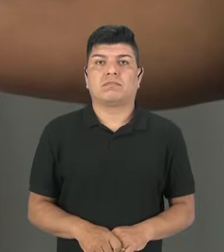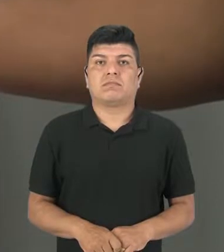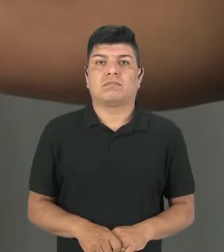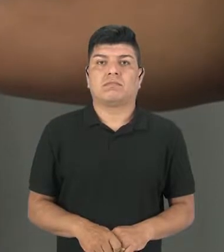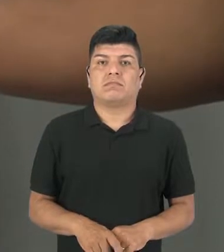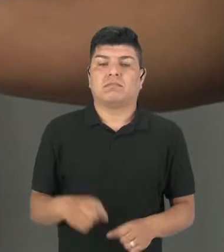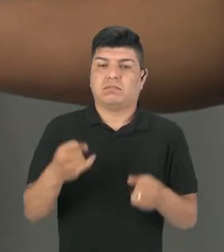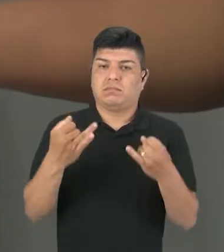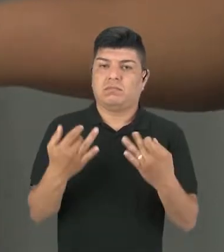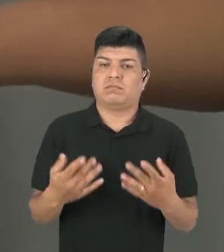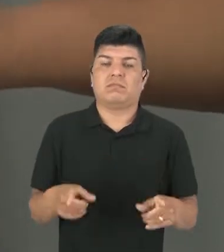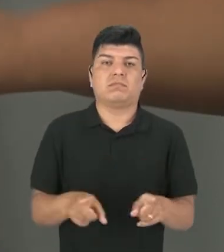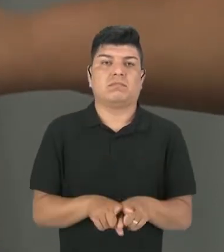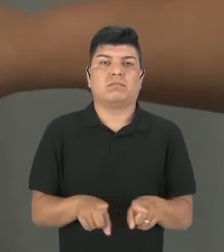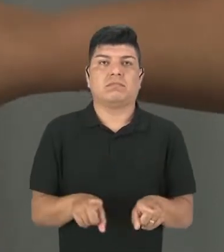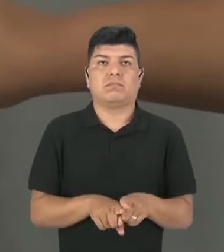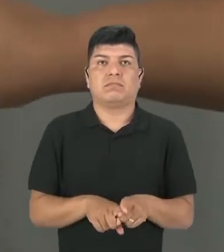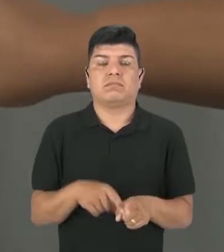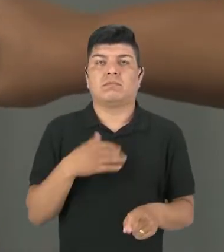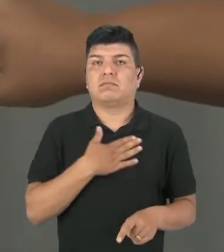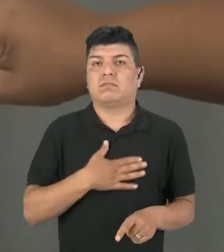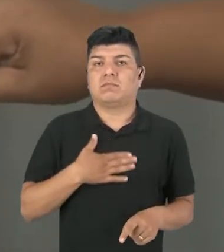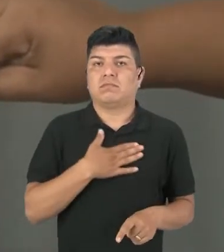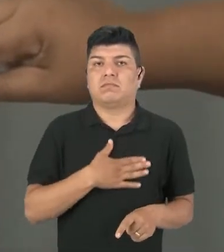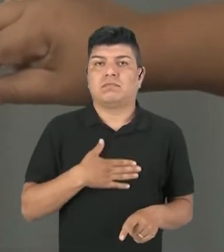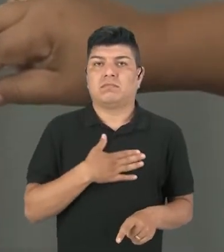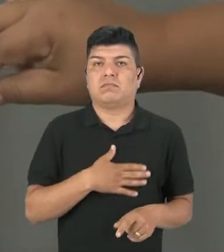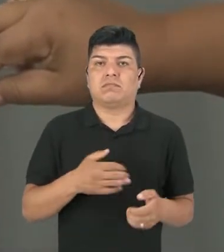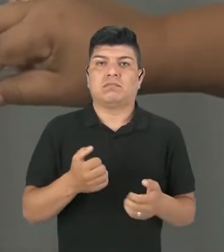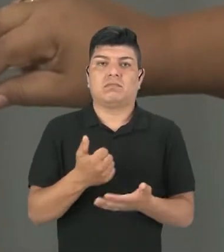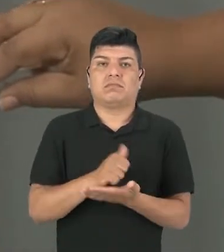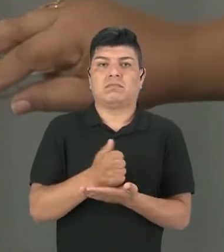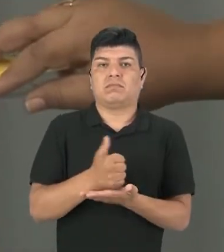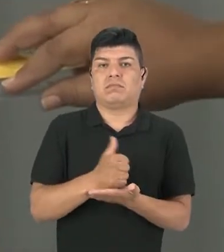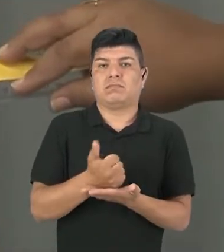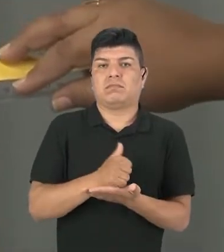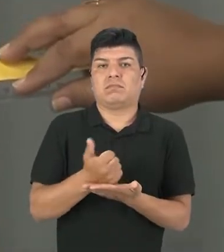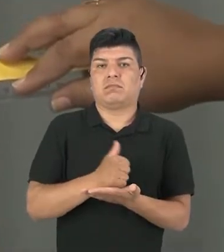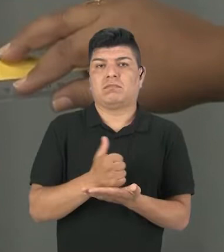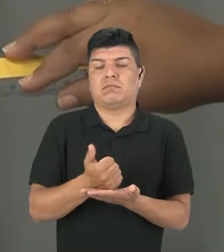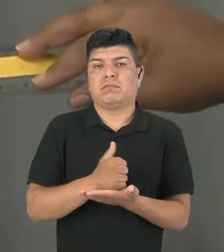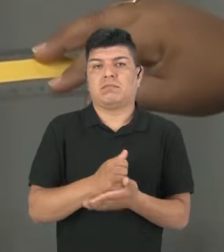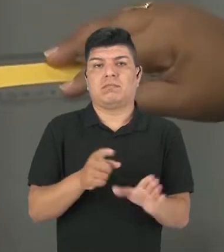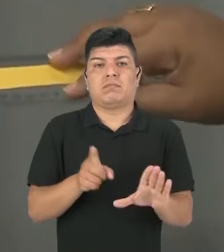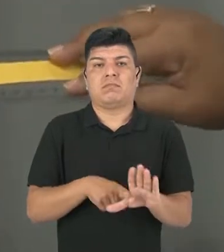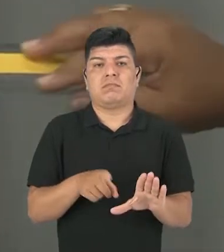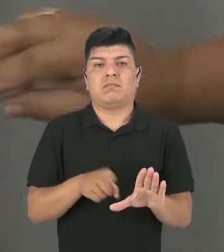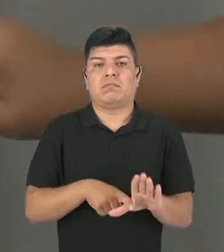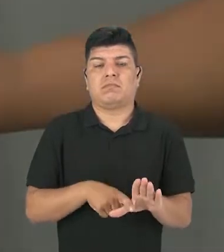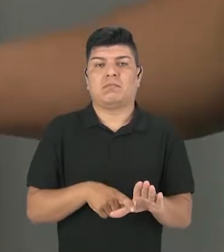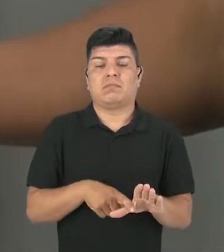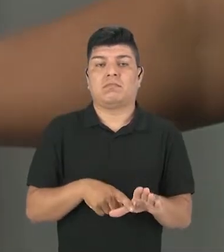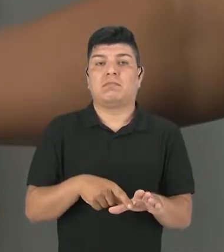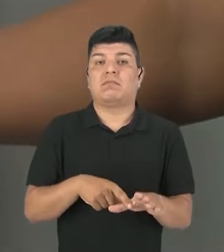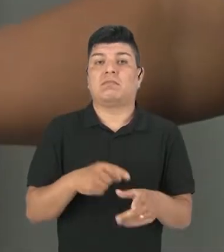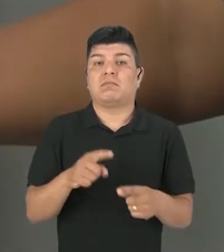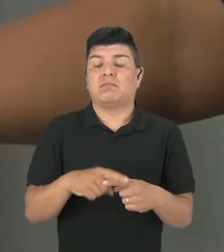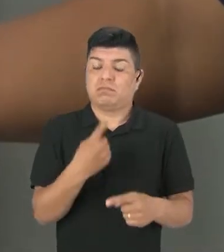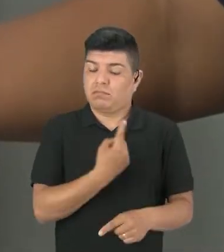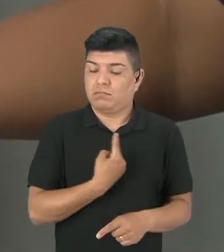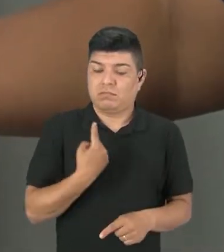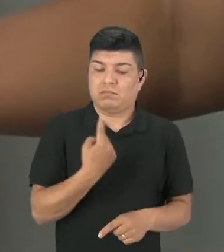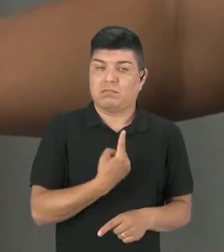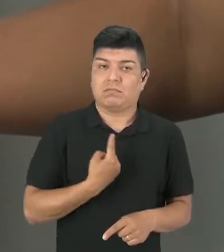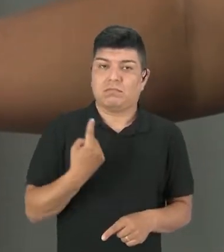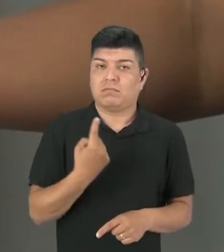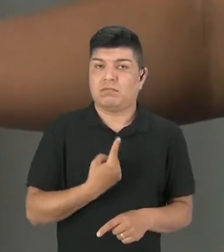Ele conta também o quanto gosta de jogar videogame com os pés e se diz